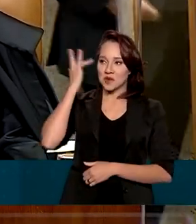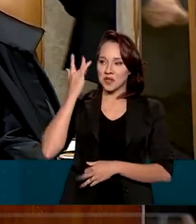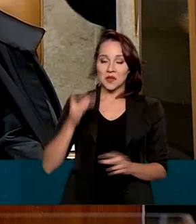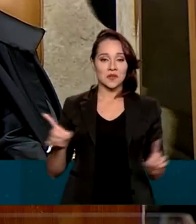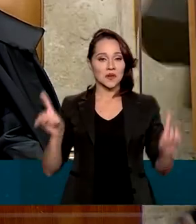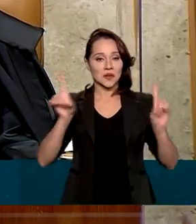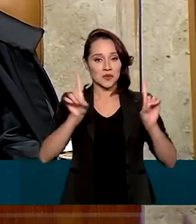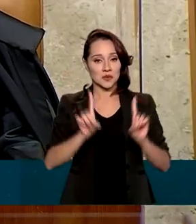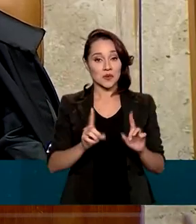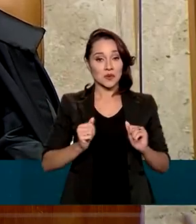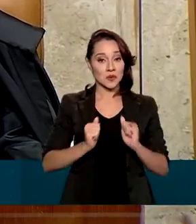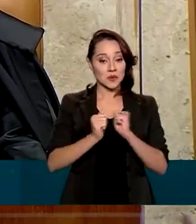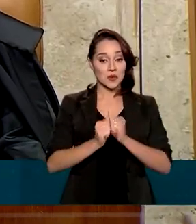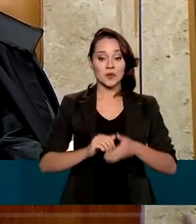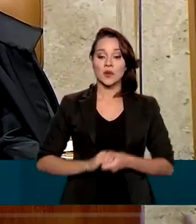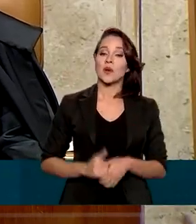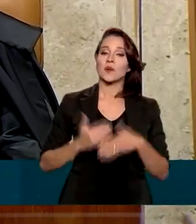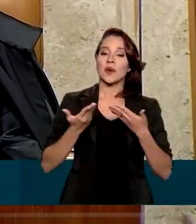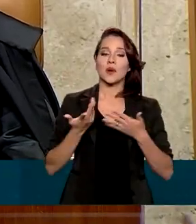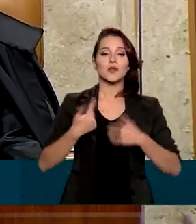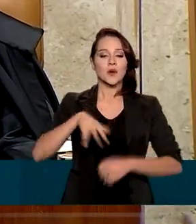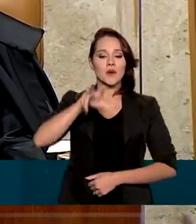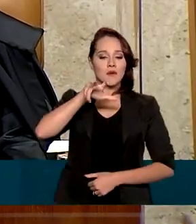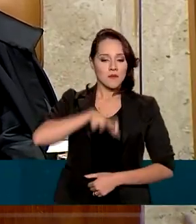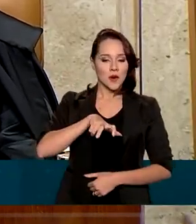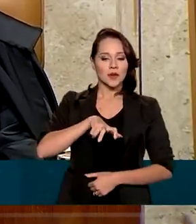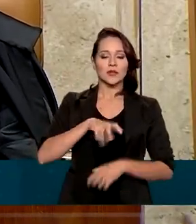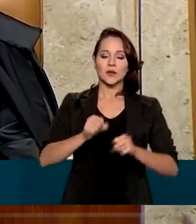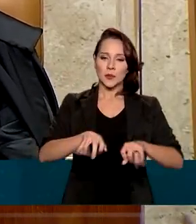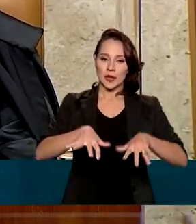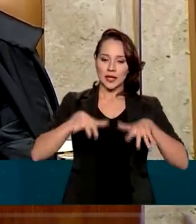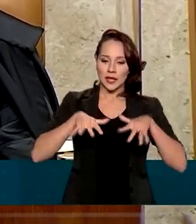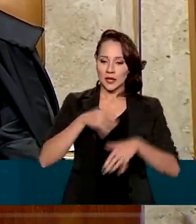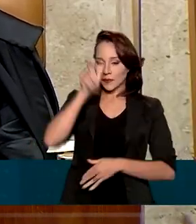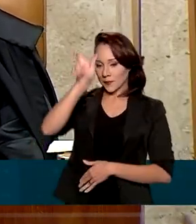juntos conduzirem ou empossando ao plenário.